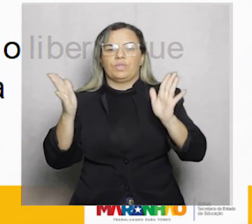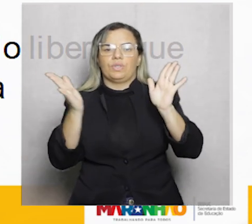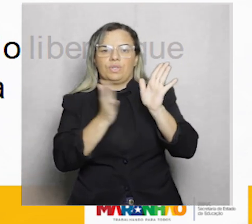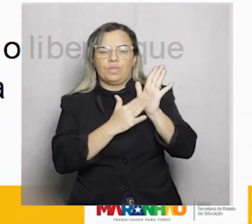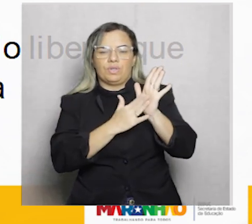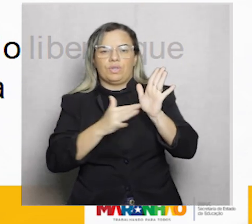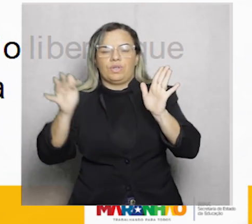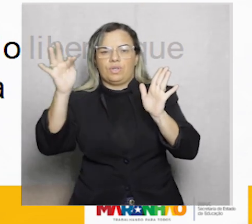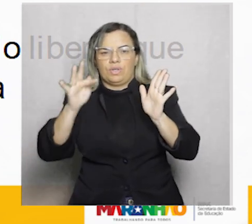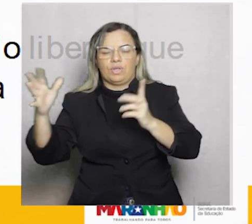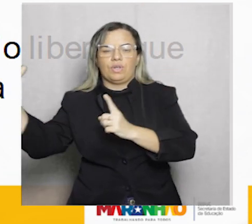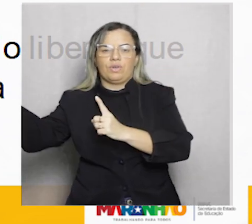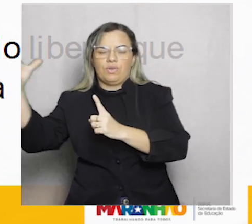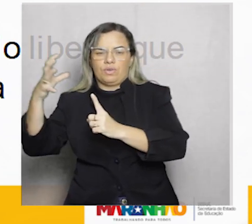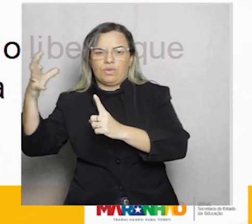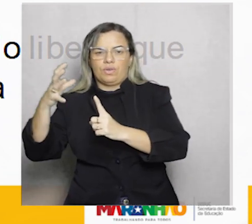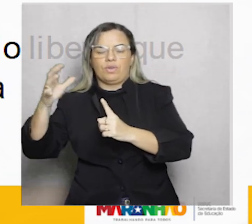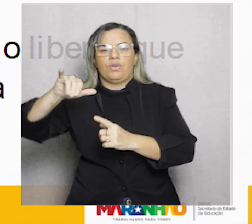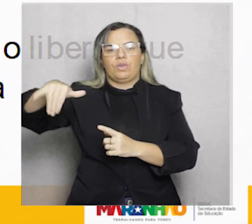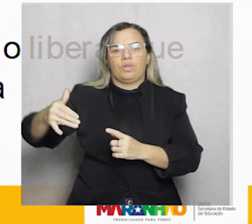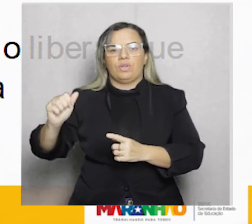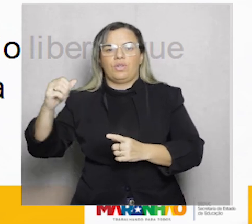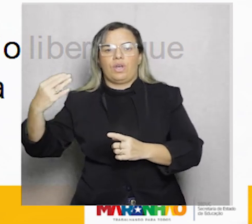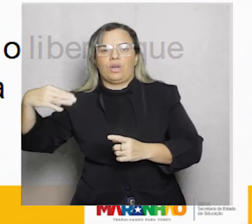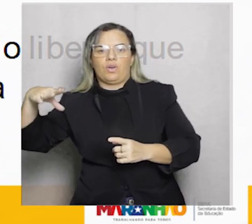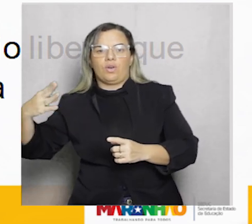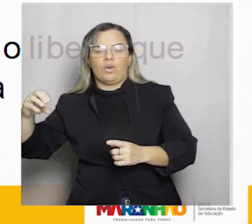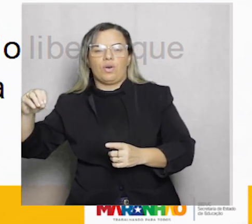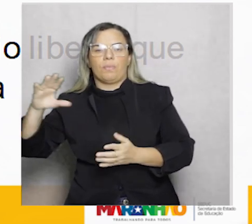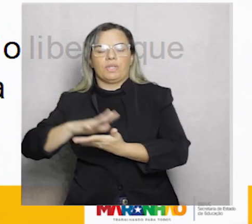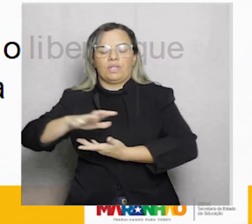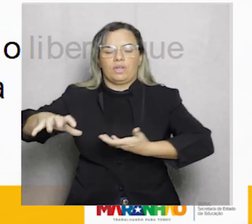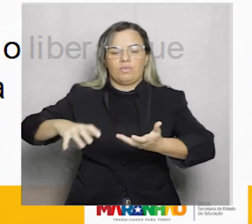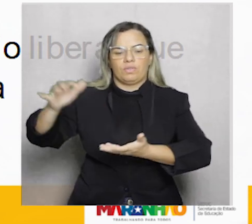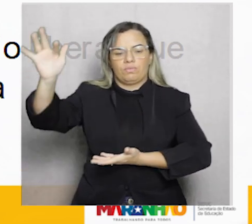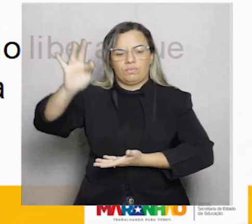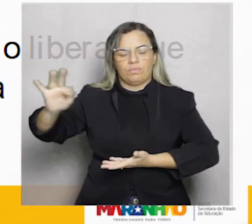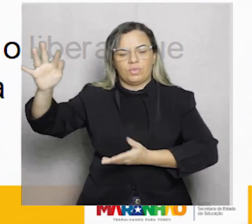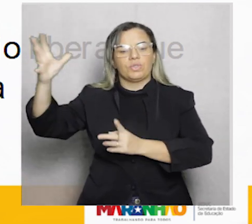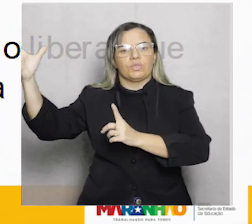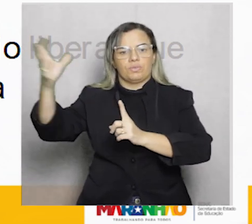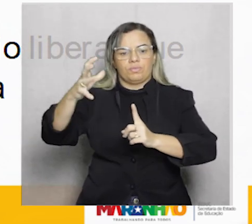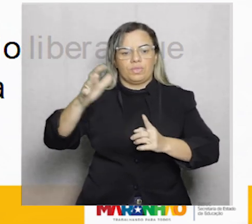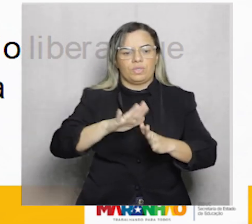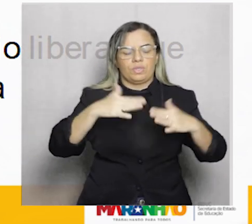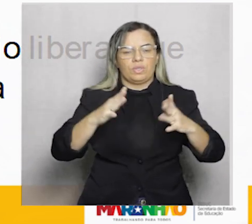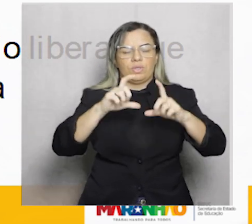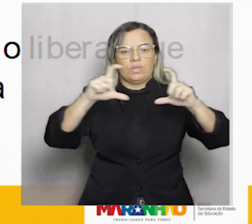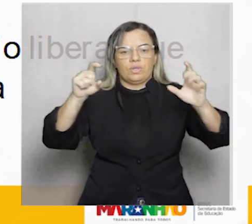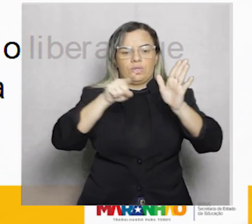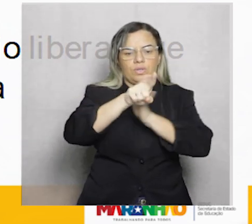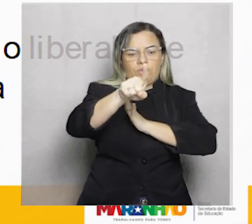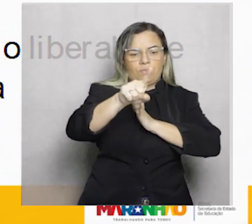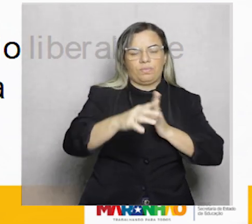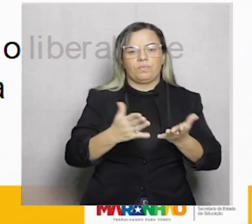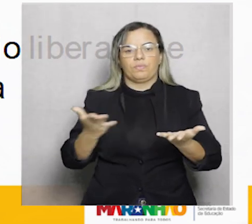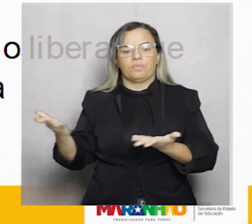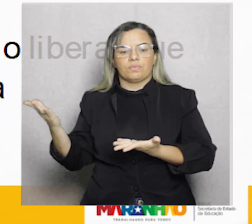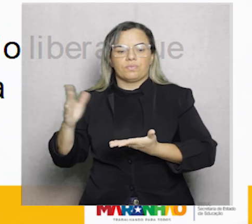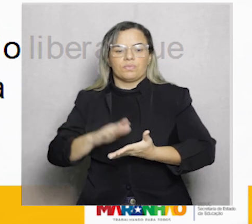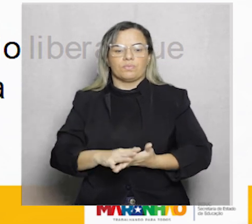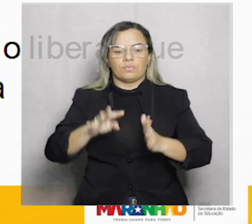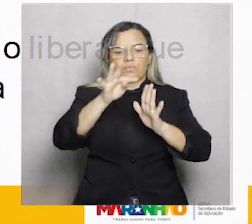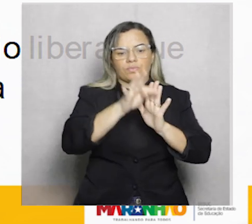proposta popular jacobina lá da Revolução Francesa. Aí você tem o comando da questão, do item em questão.